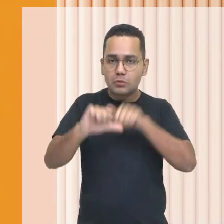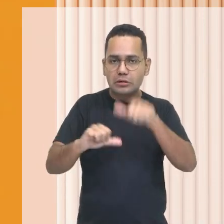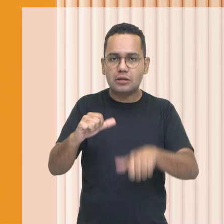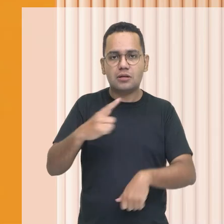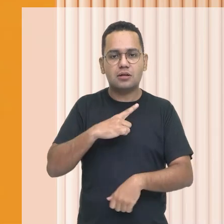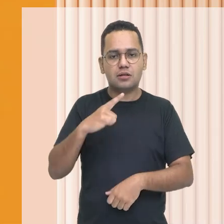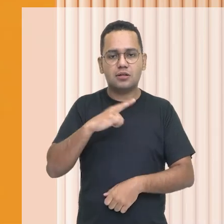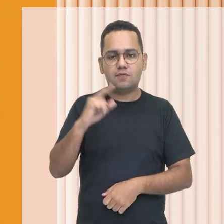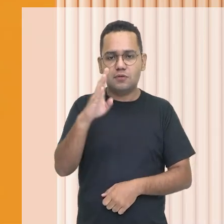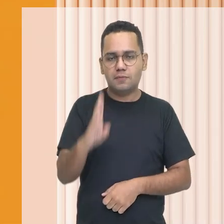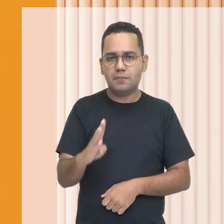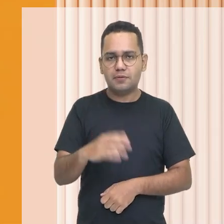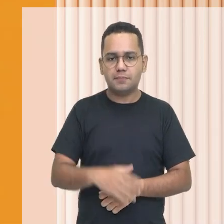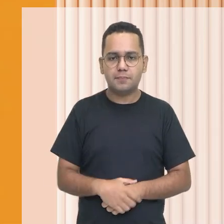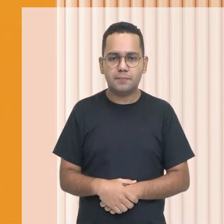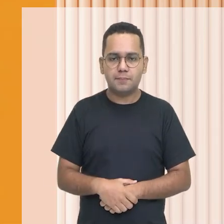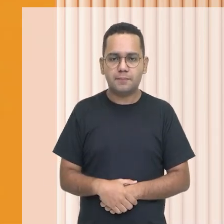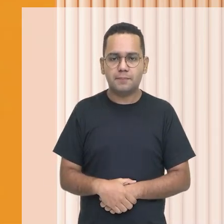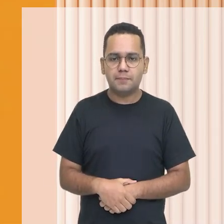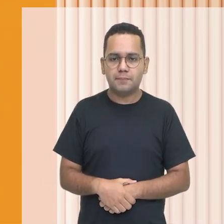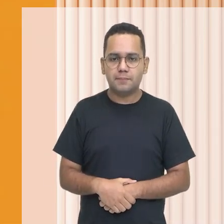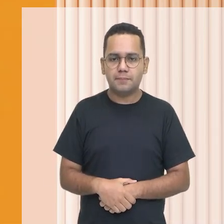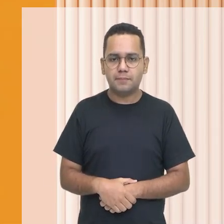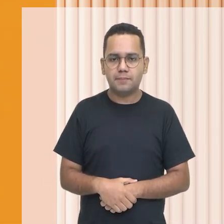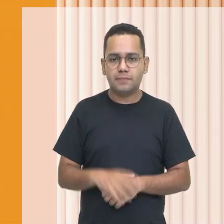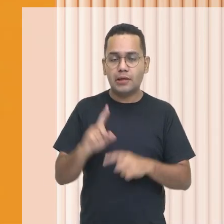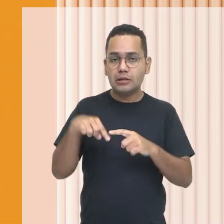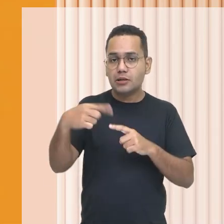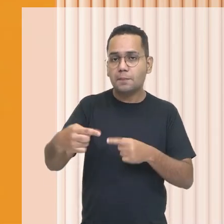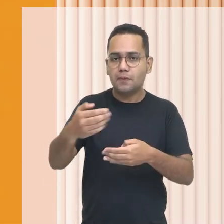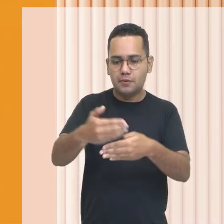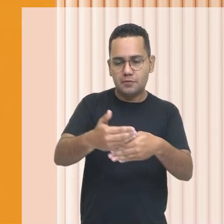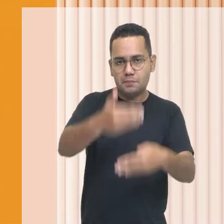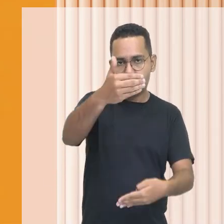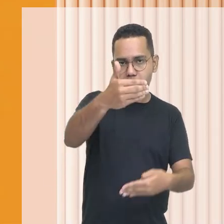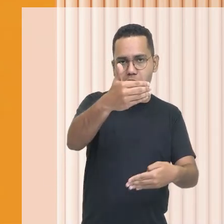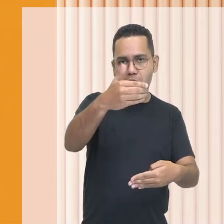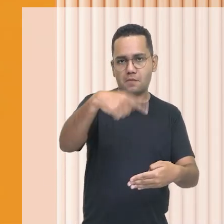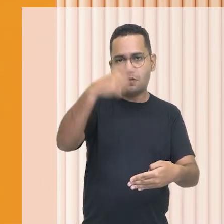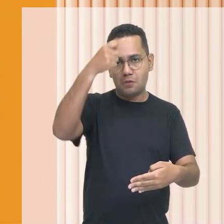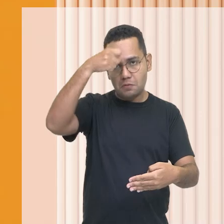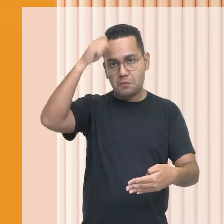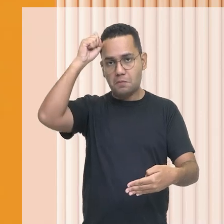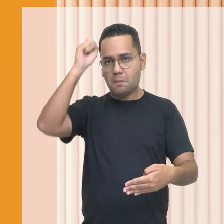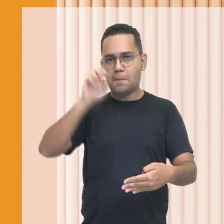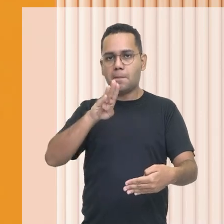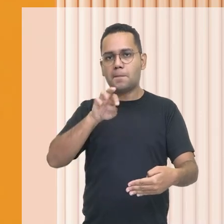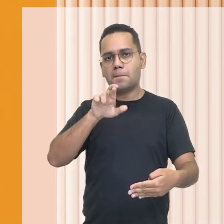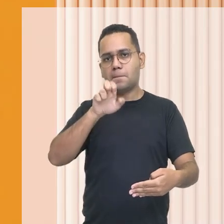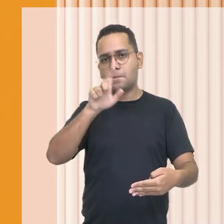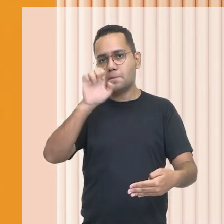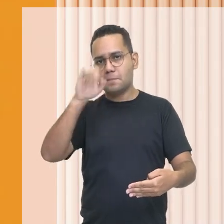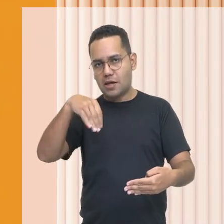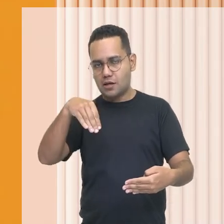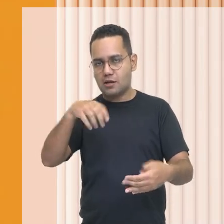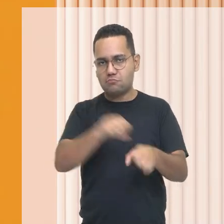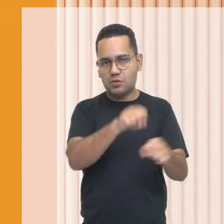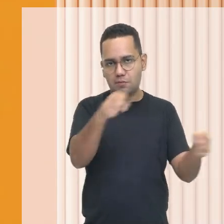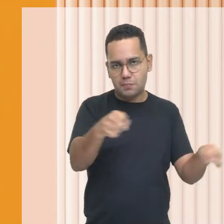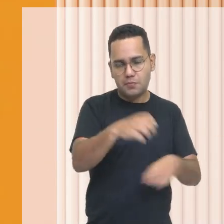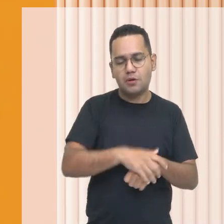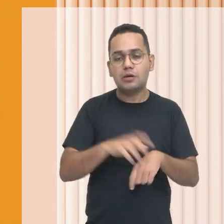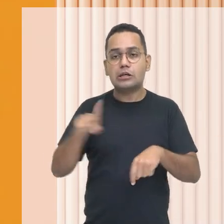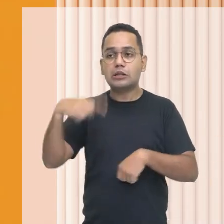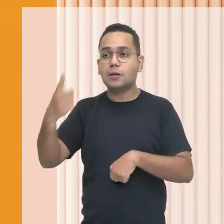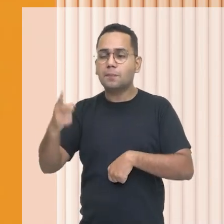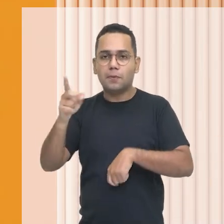ocorreram no Brasil após, né, a queda do Muro de Berlim, após o fim da bipolarização